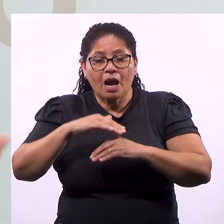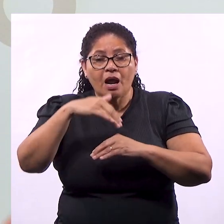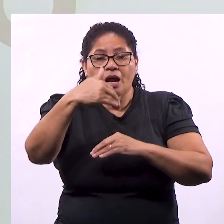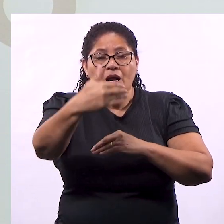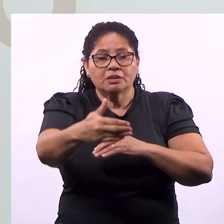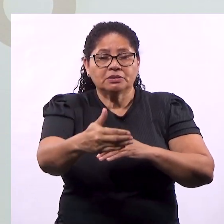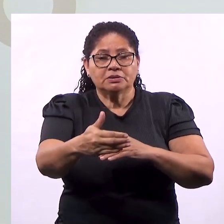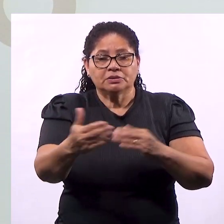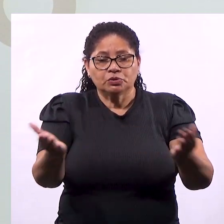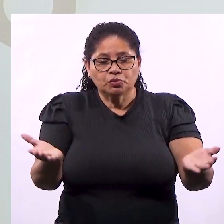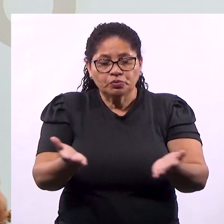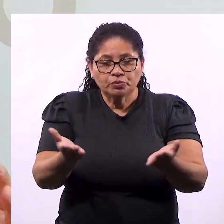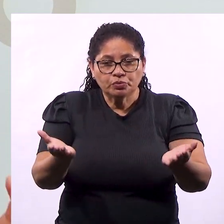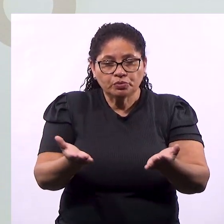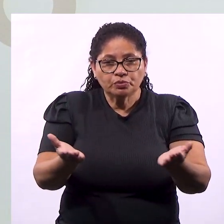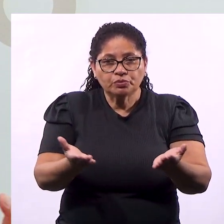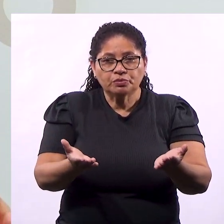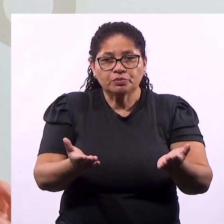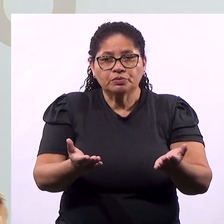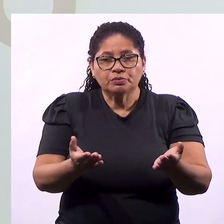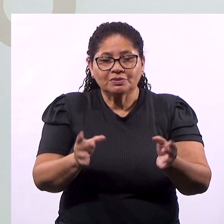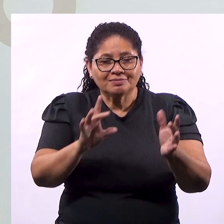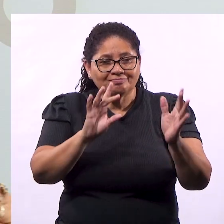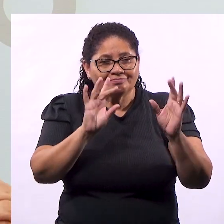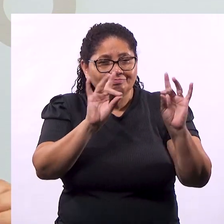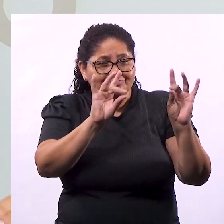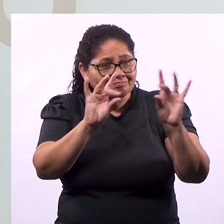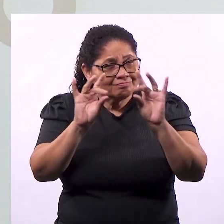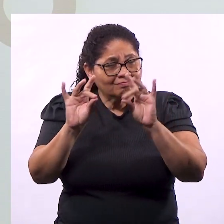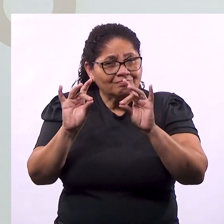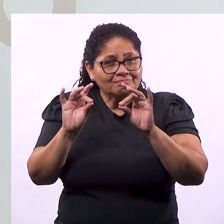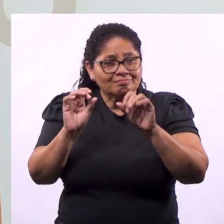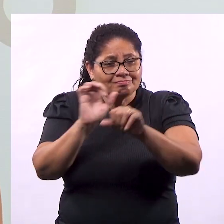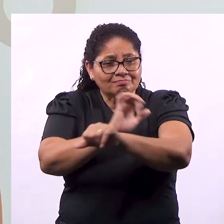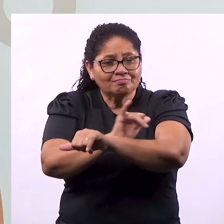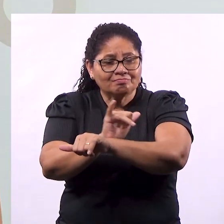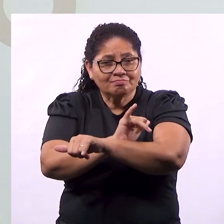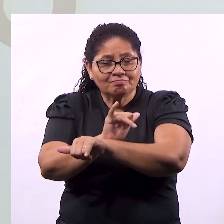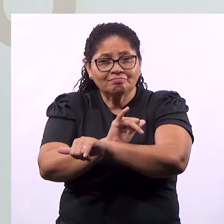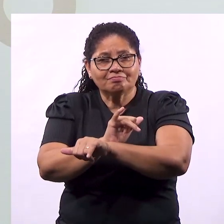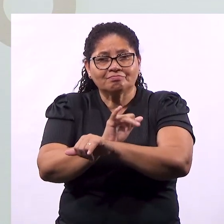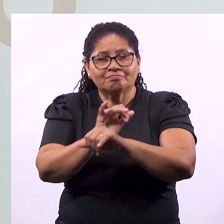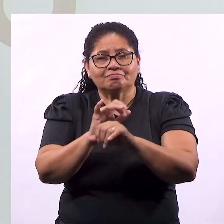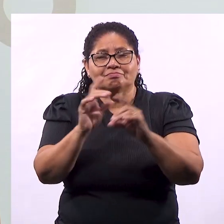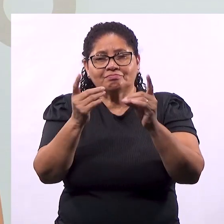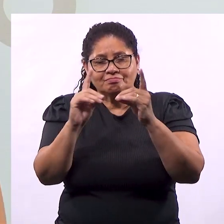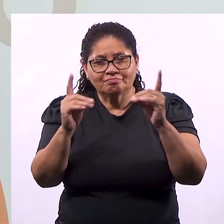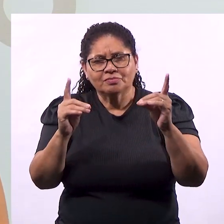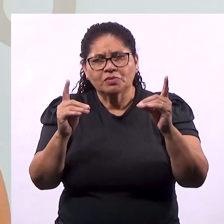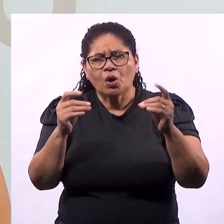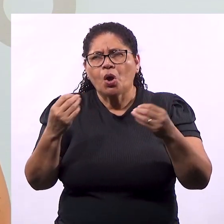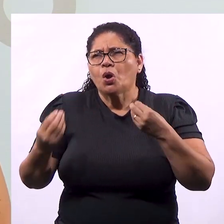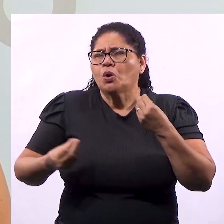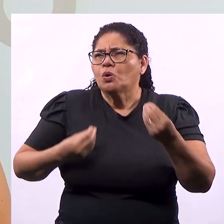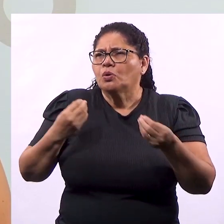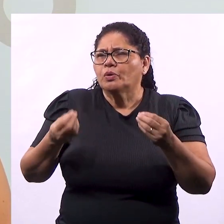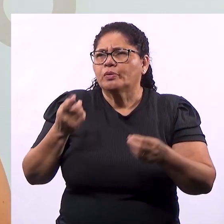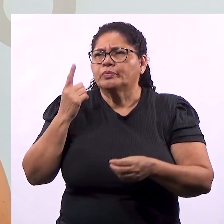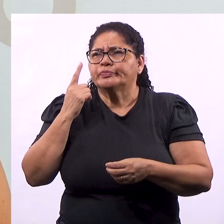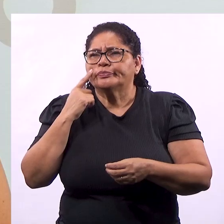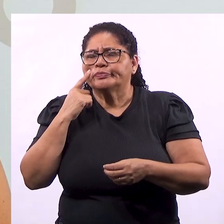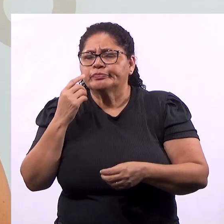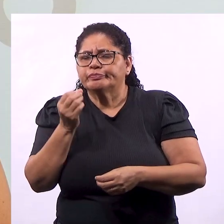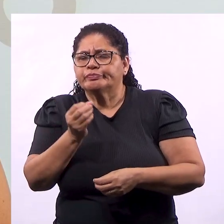Além do momento do momento específico da Estratégia didática Como que eu posso ver